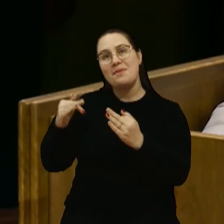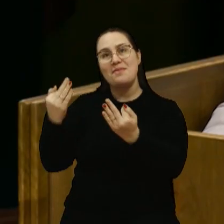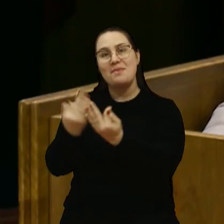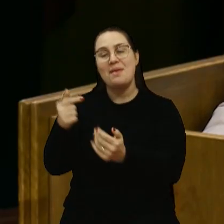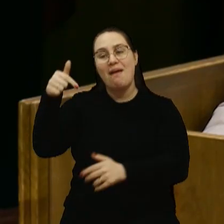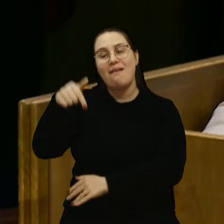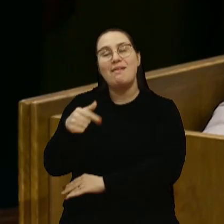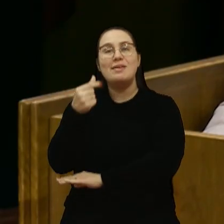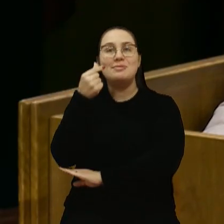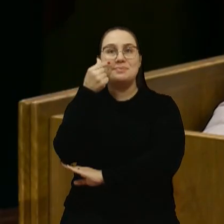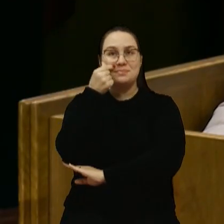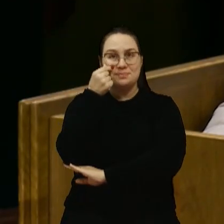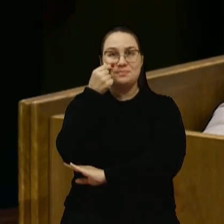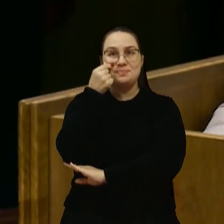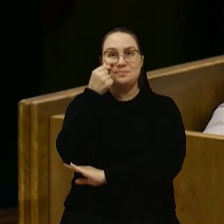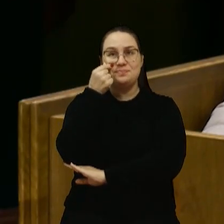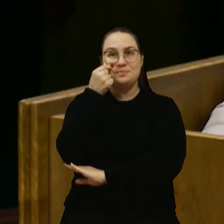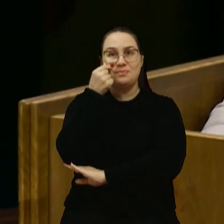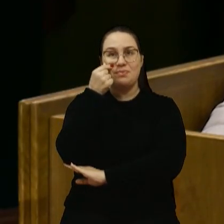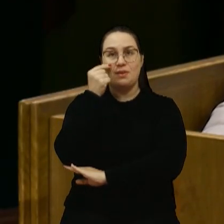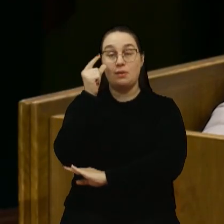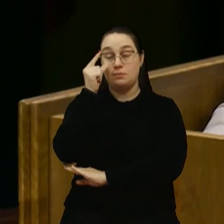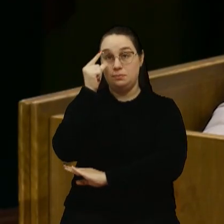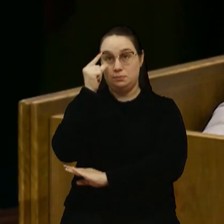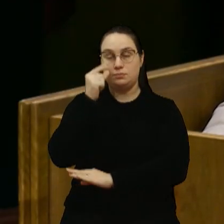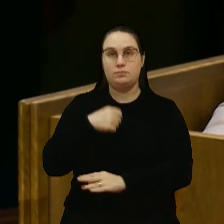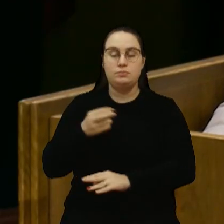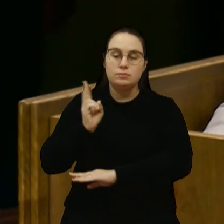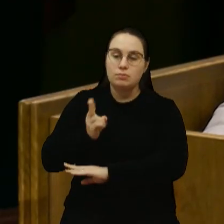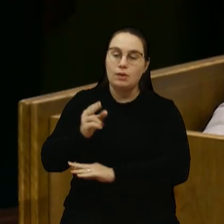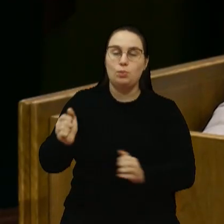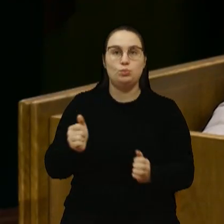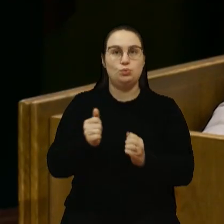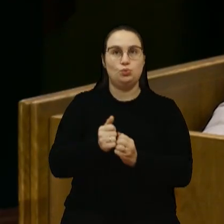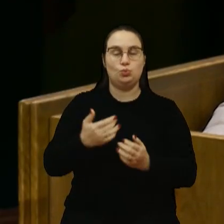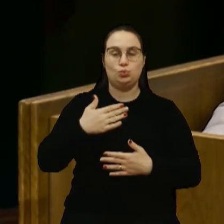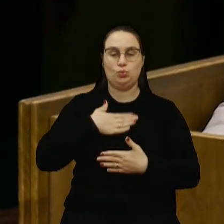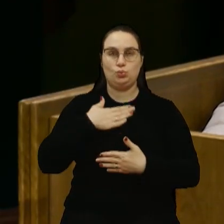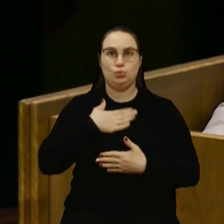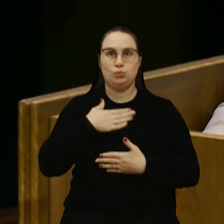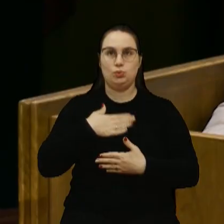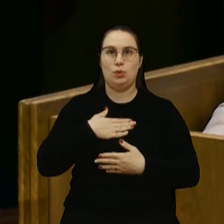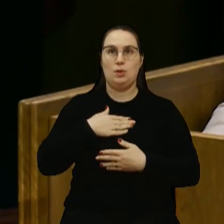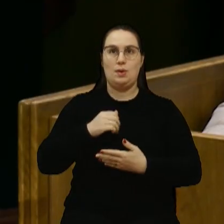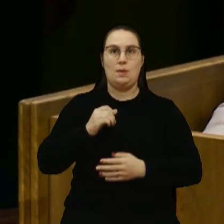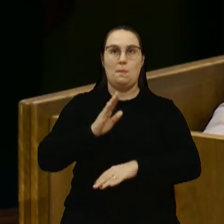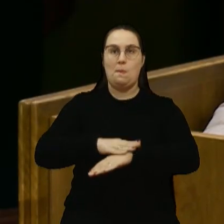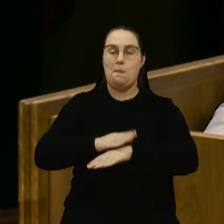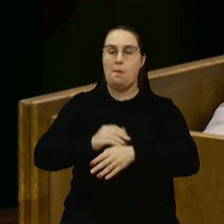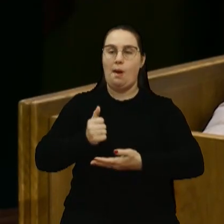aqui presente. Eles sempre caminharam ao meu lado e em todos os momentos me apoiando.